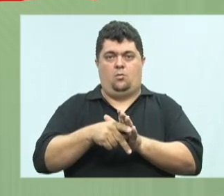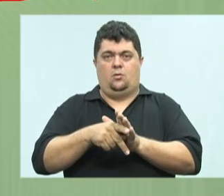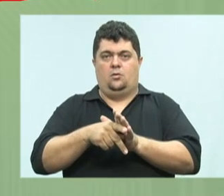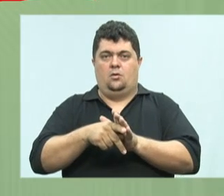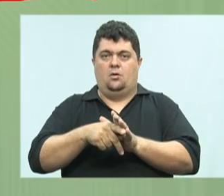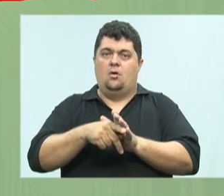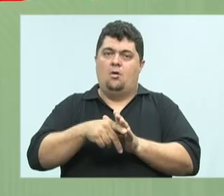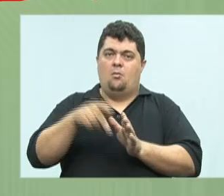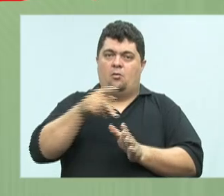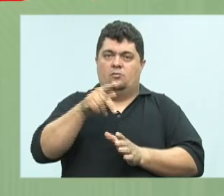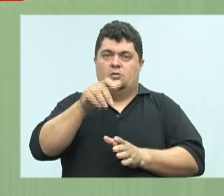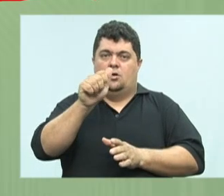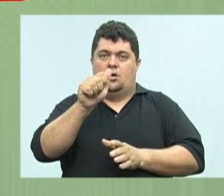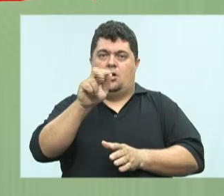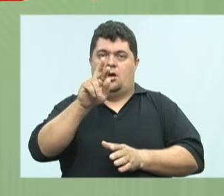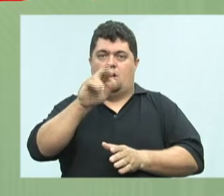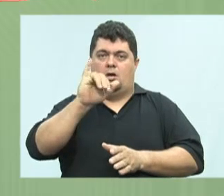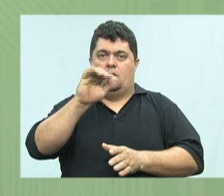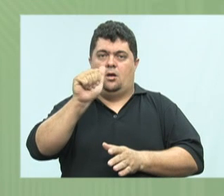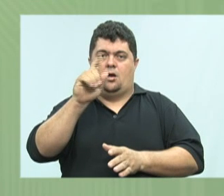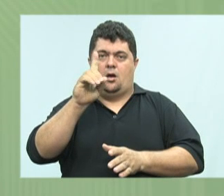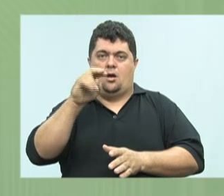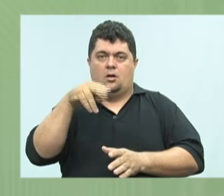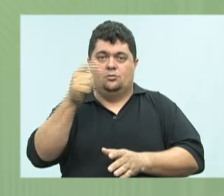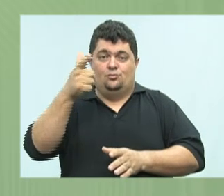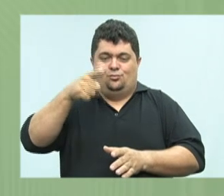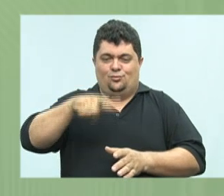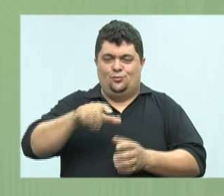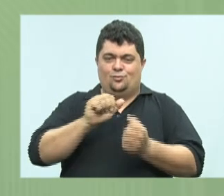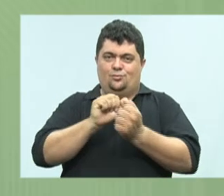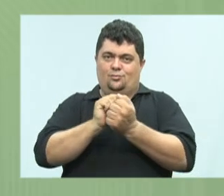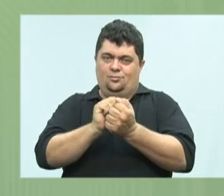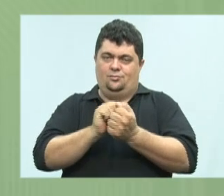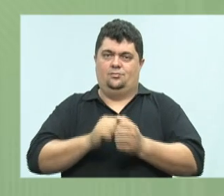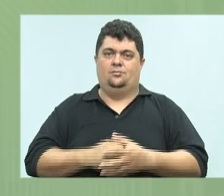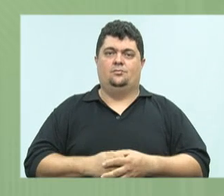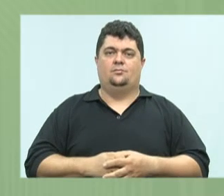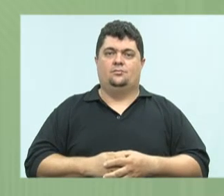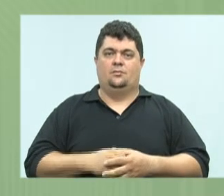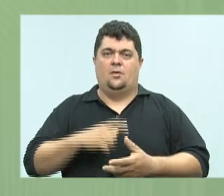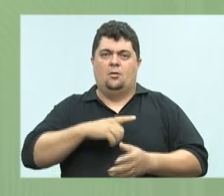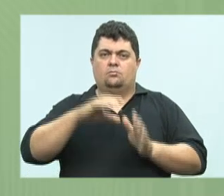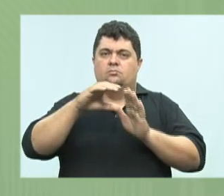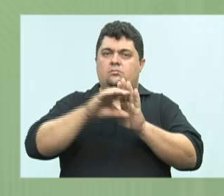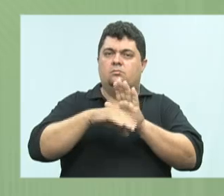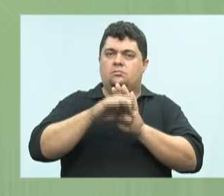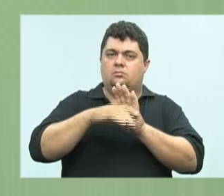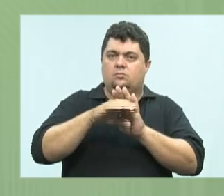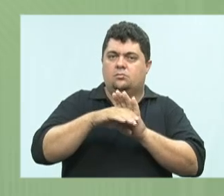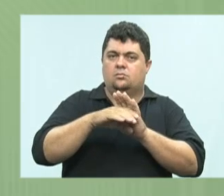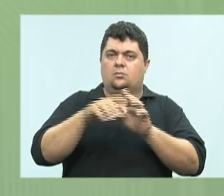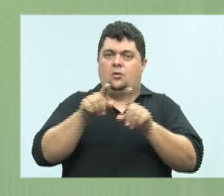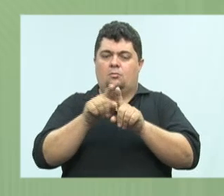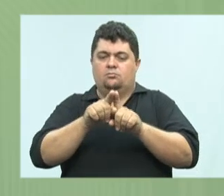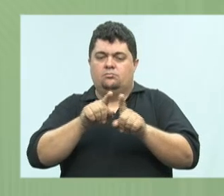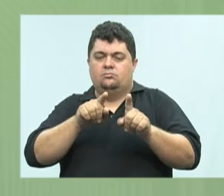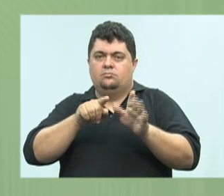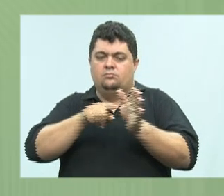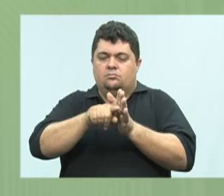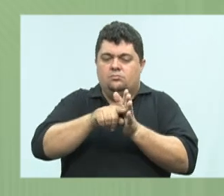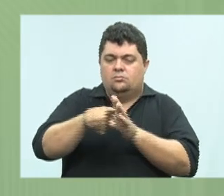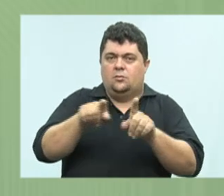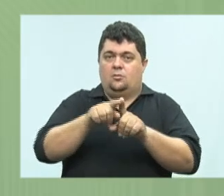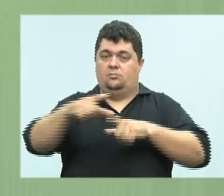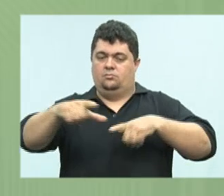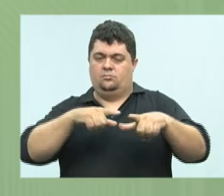professora Ariadne, aqui com vocês mais uma vez. Nós temos conceito de pesquisa e intervenção, que